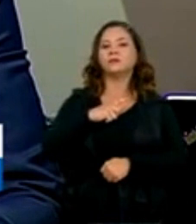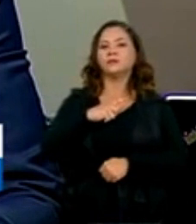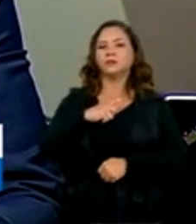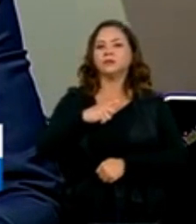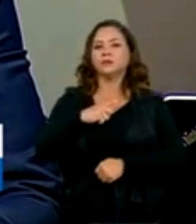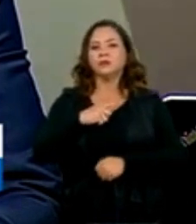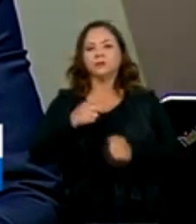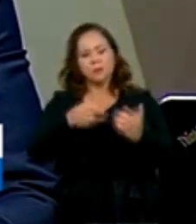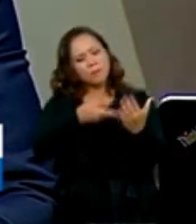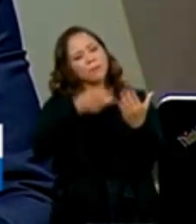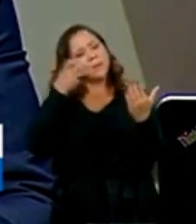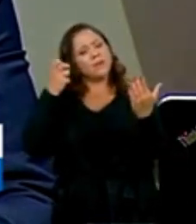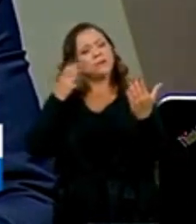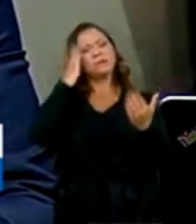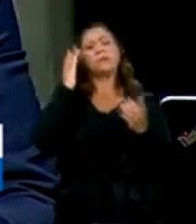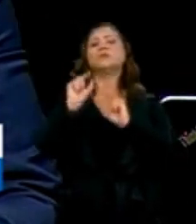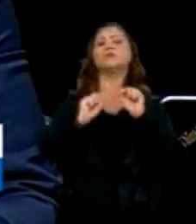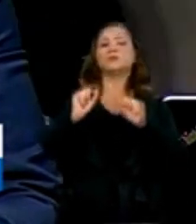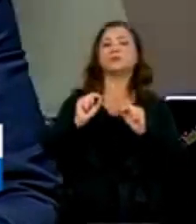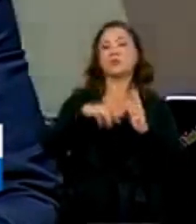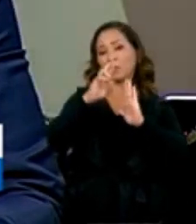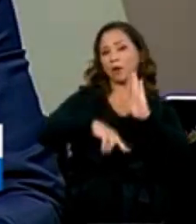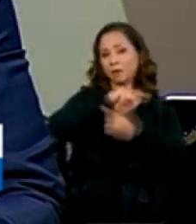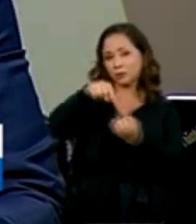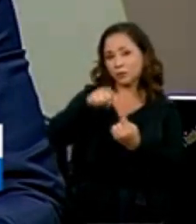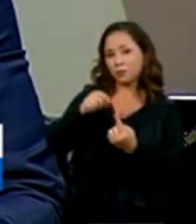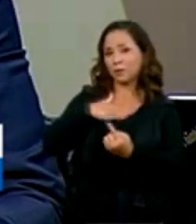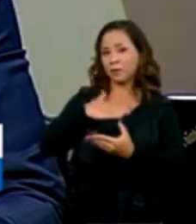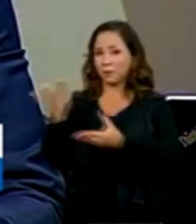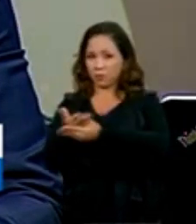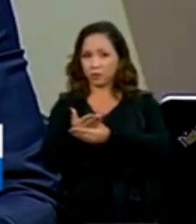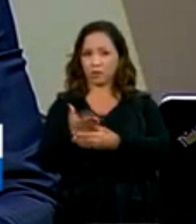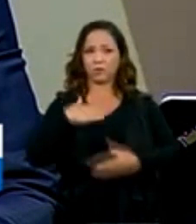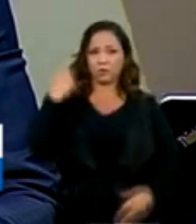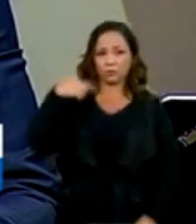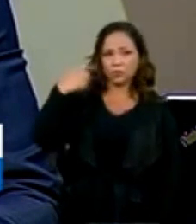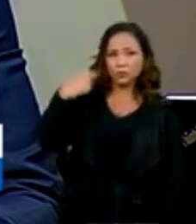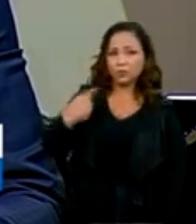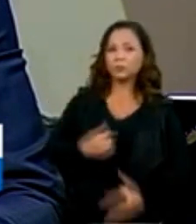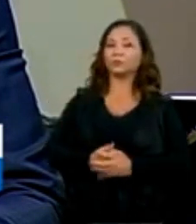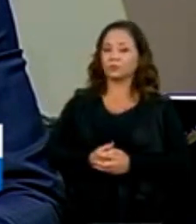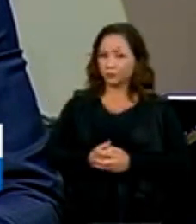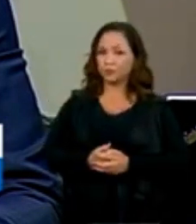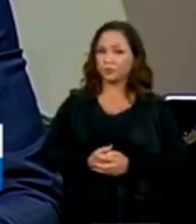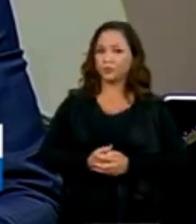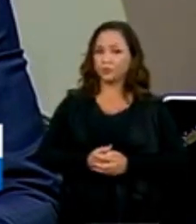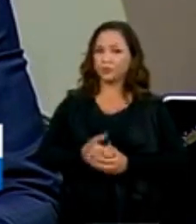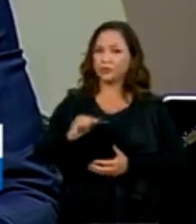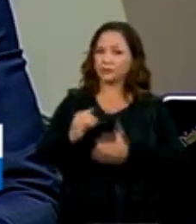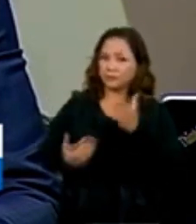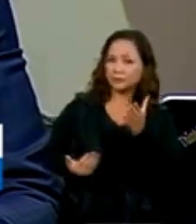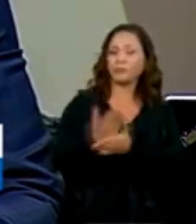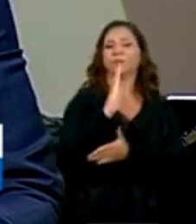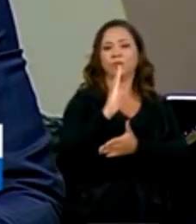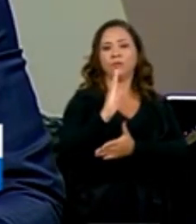a preocupação da grande população brasileira e como que o senhor vai se comportar? Mas o petista Fabiano Contarato rebateu a crítica.